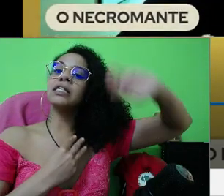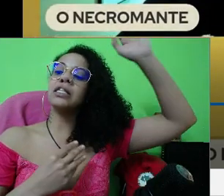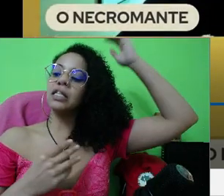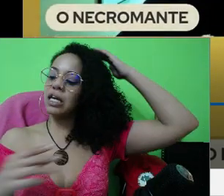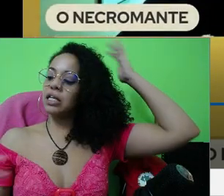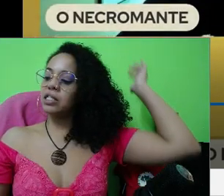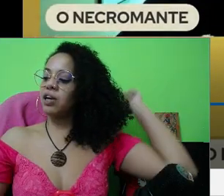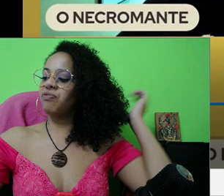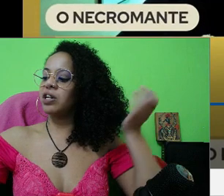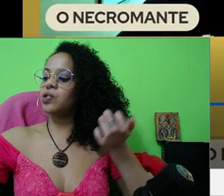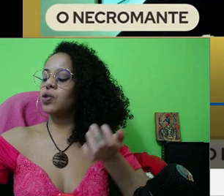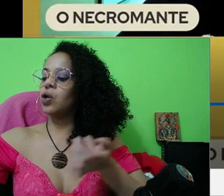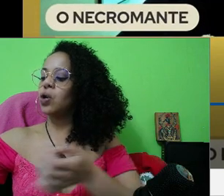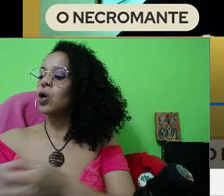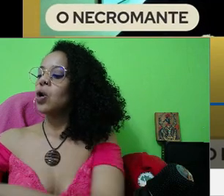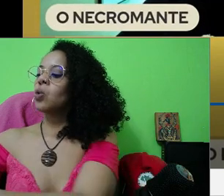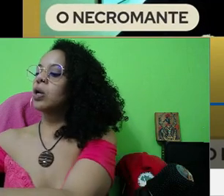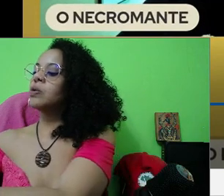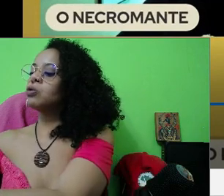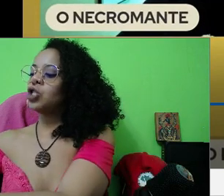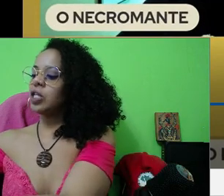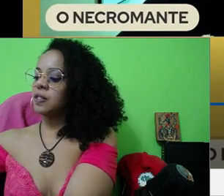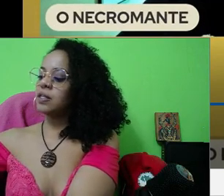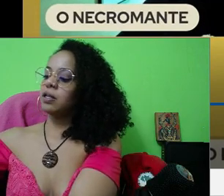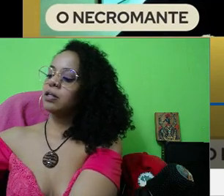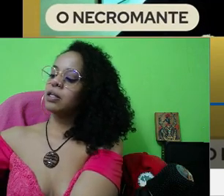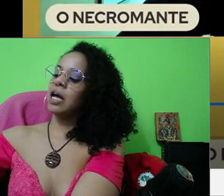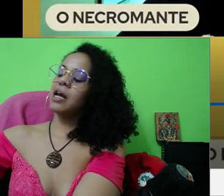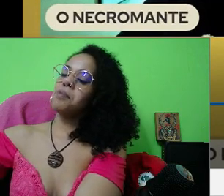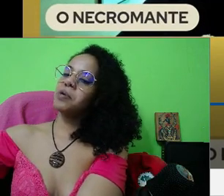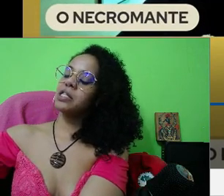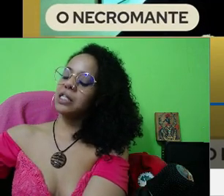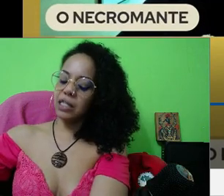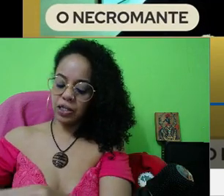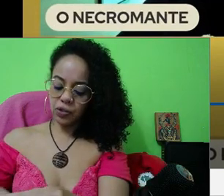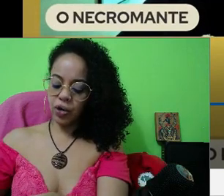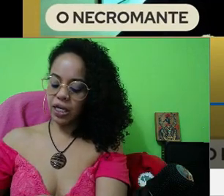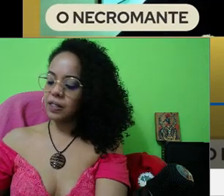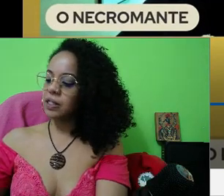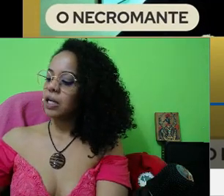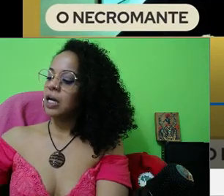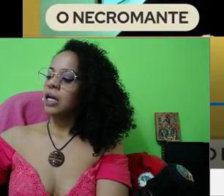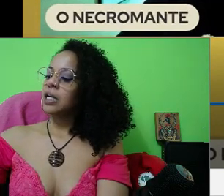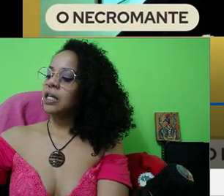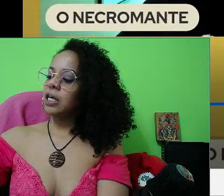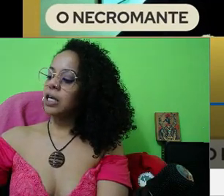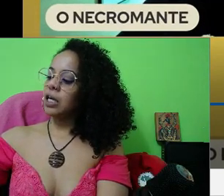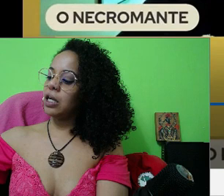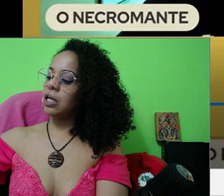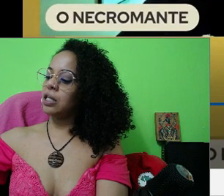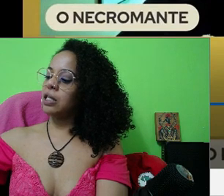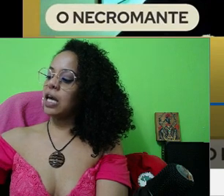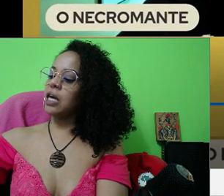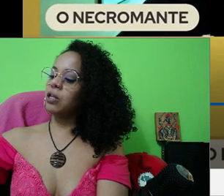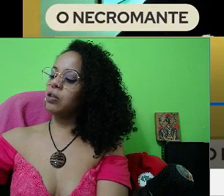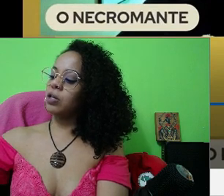criticar Esse aí que ser referenciou quando eu disse né Na época das eleições que